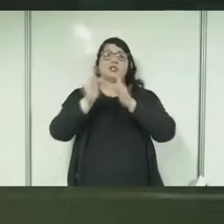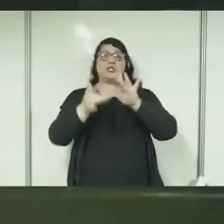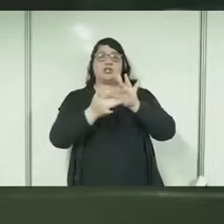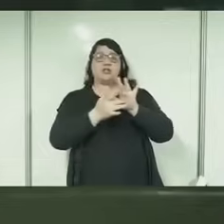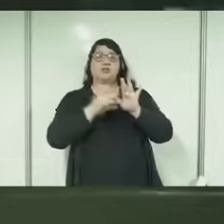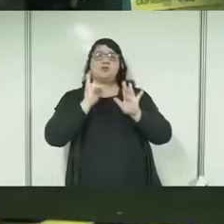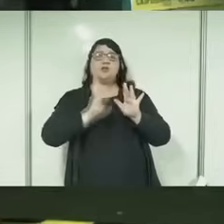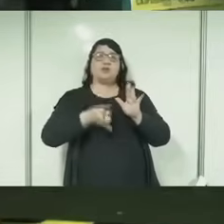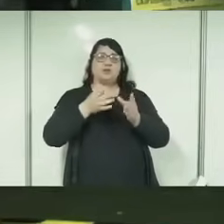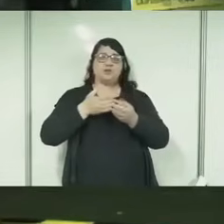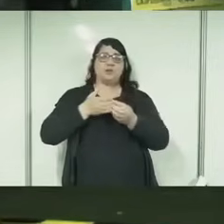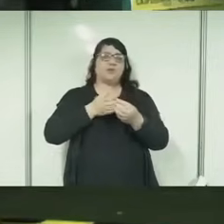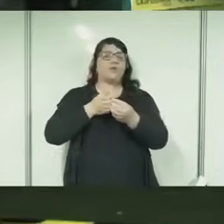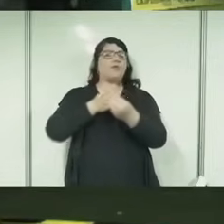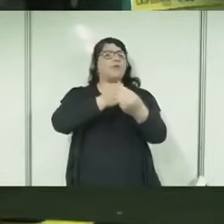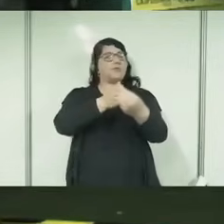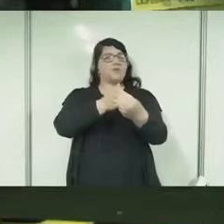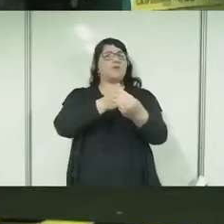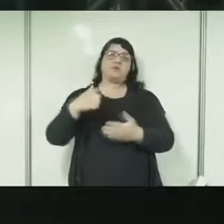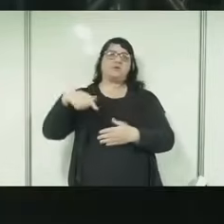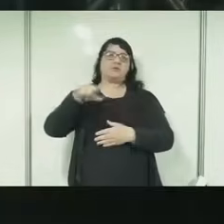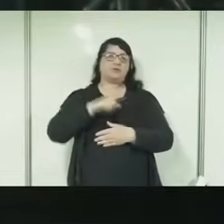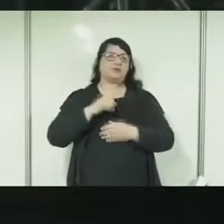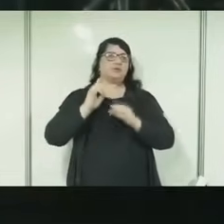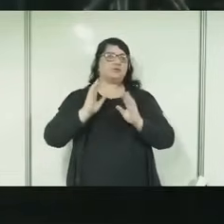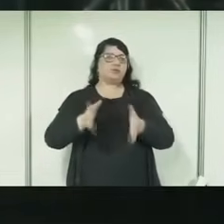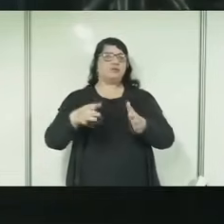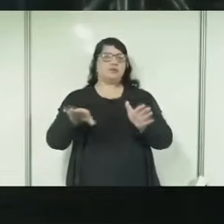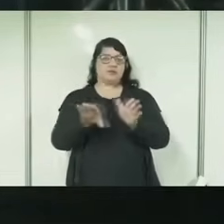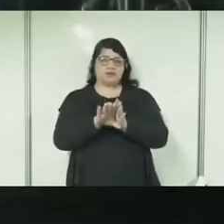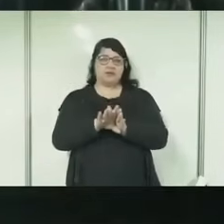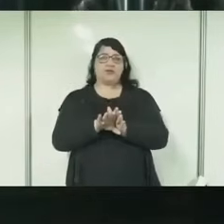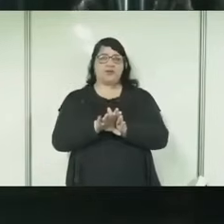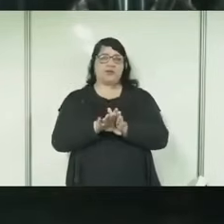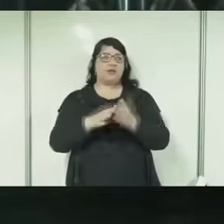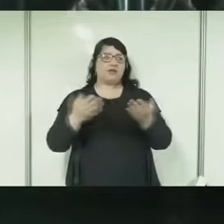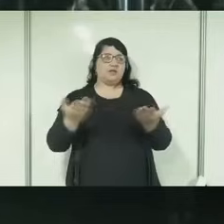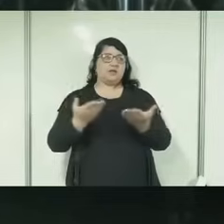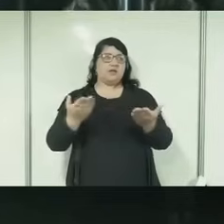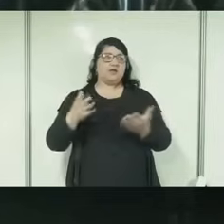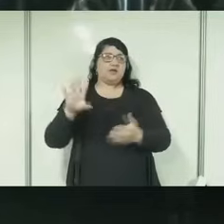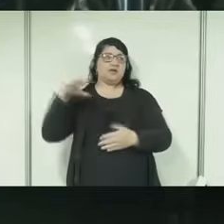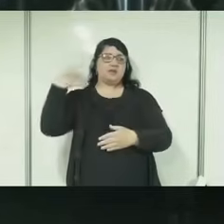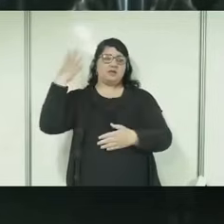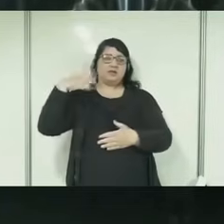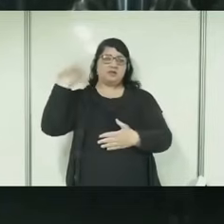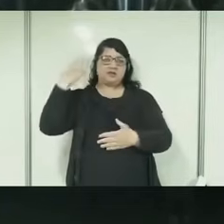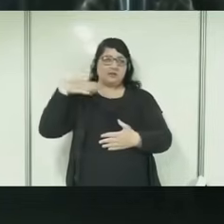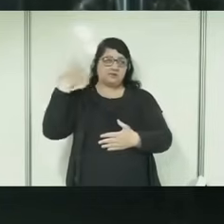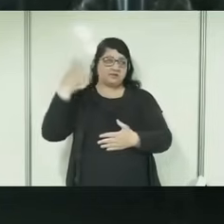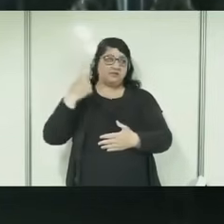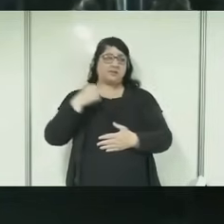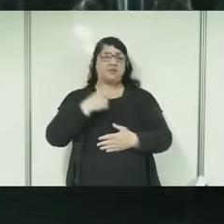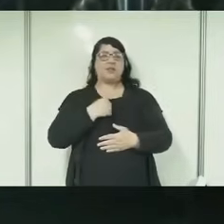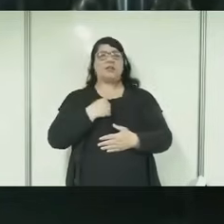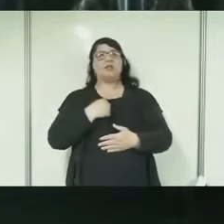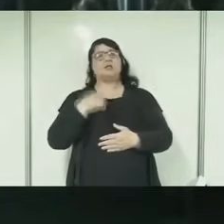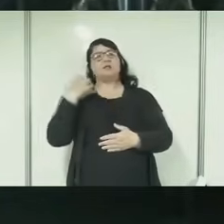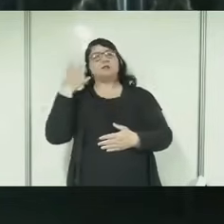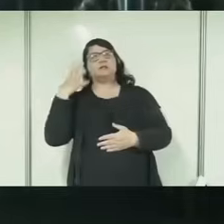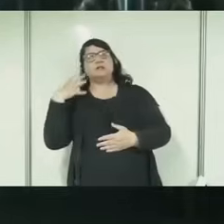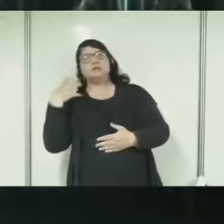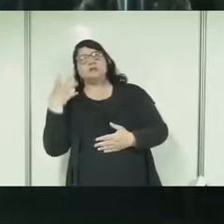o mestre do sentido. Essa música eu gravei porque ela tem um